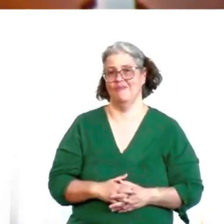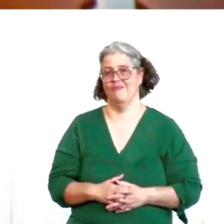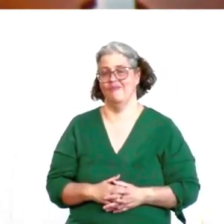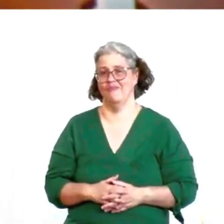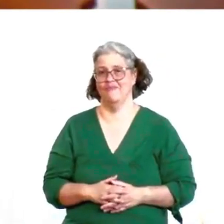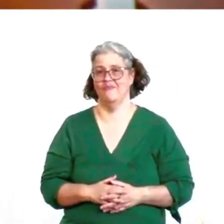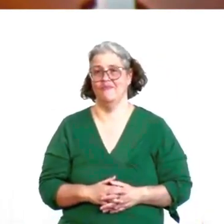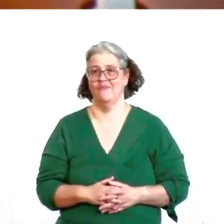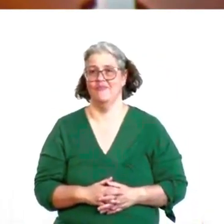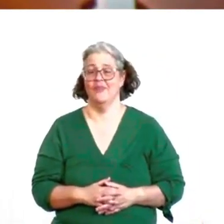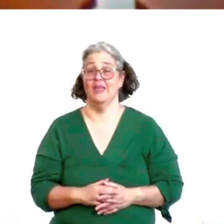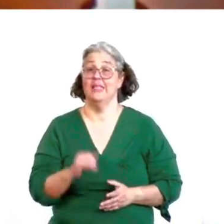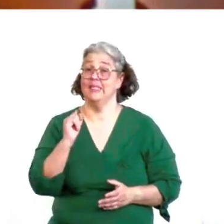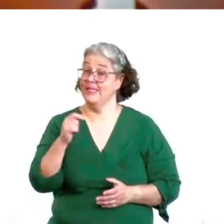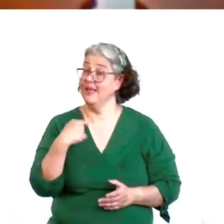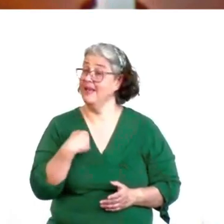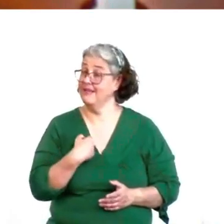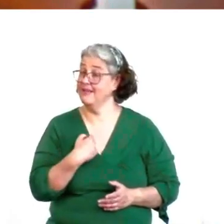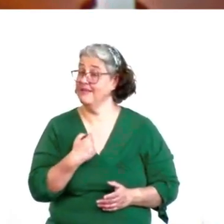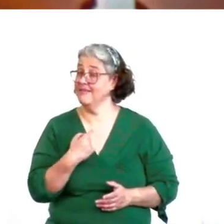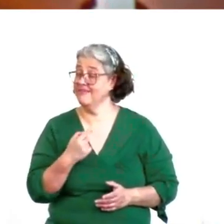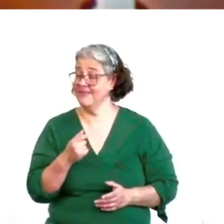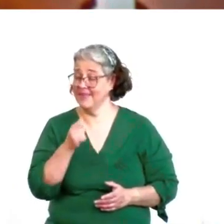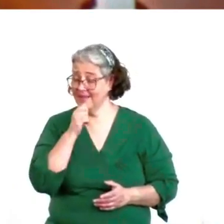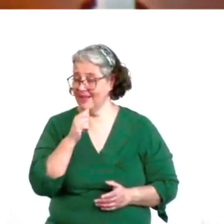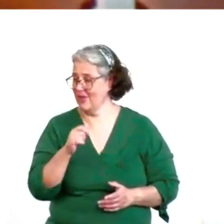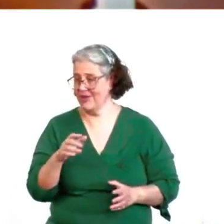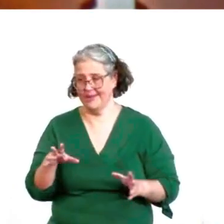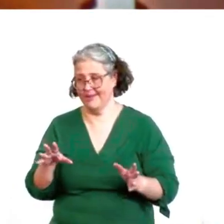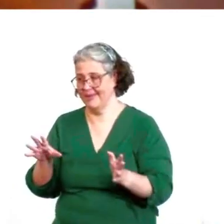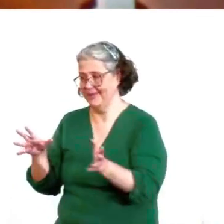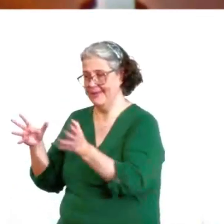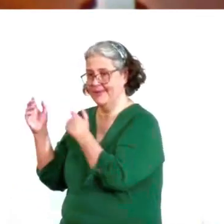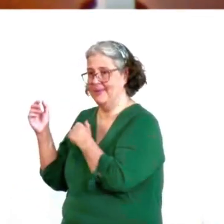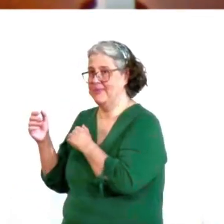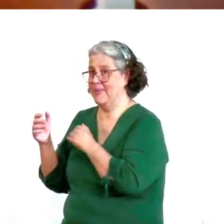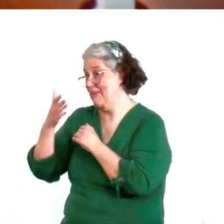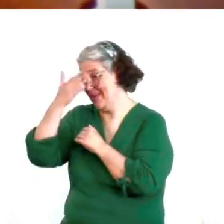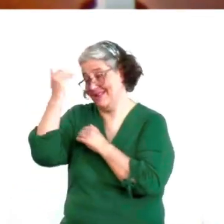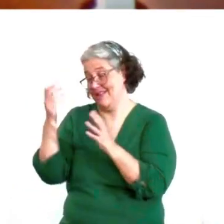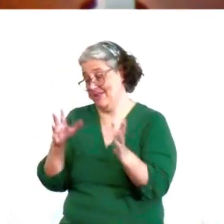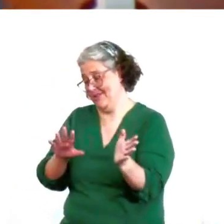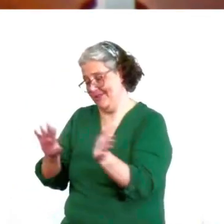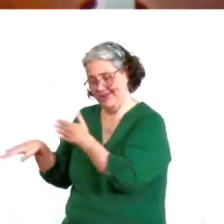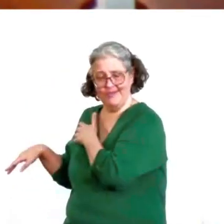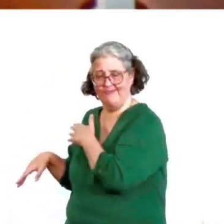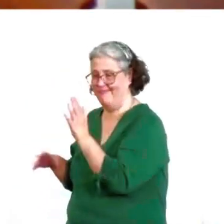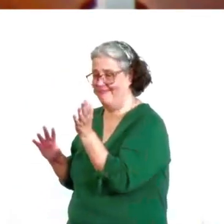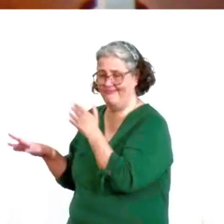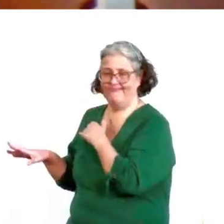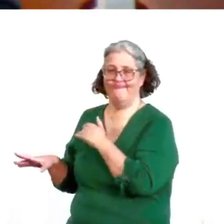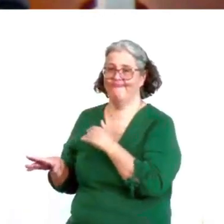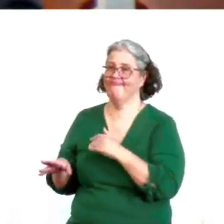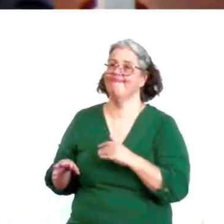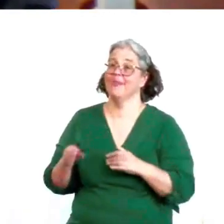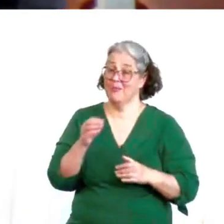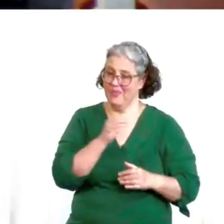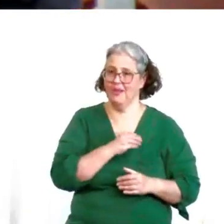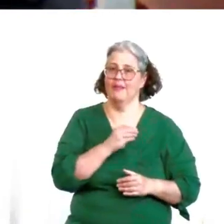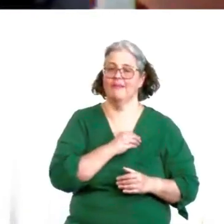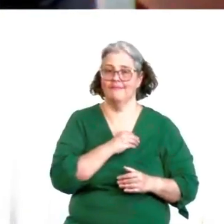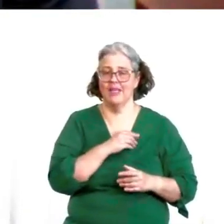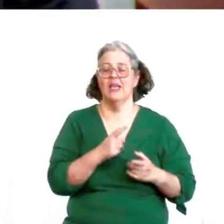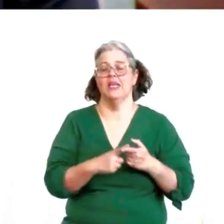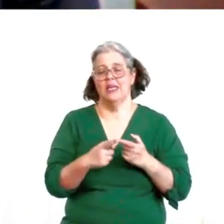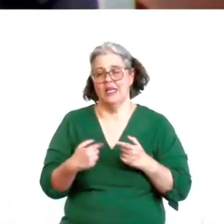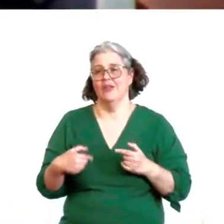deixamos o pecado para trás, o passado de culpa para trás, nós precisamos deixar. Assim como Hebreus vai dizer